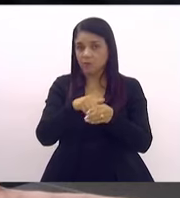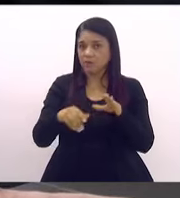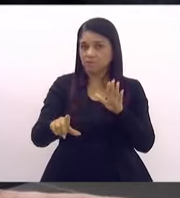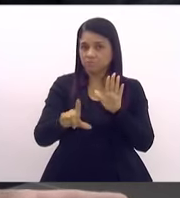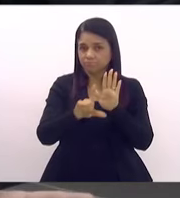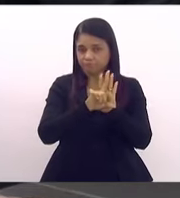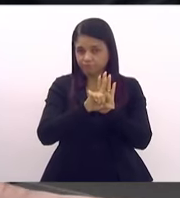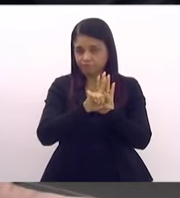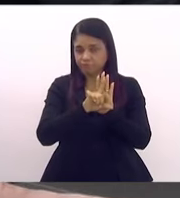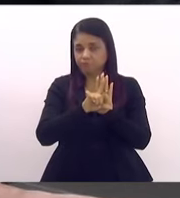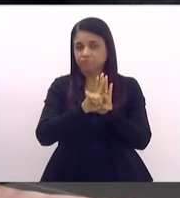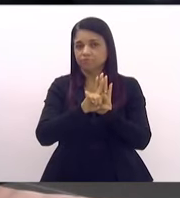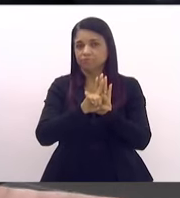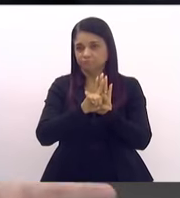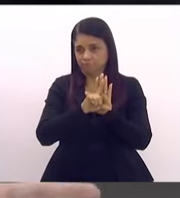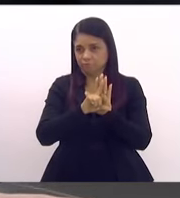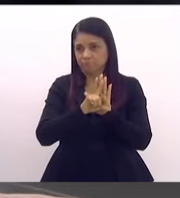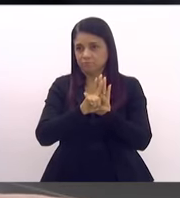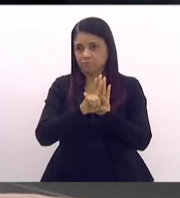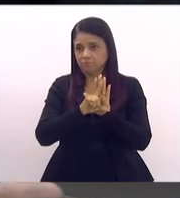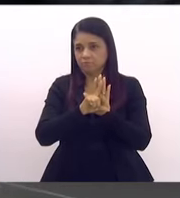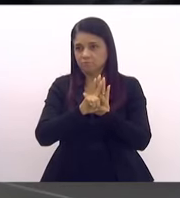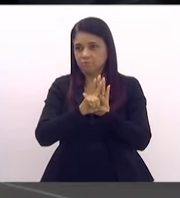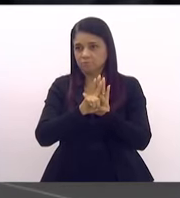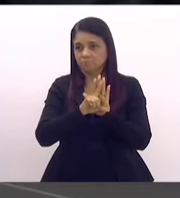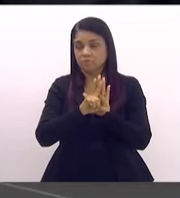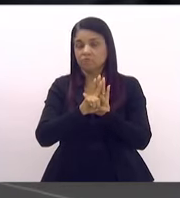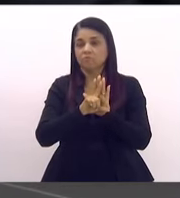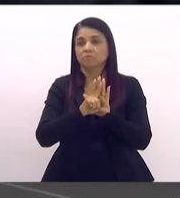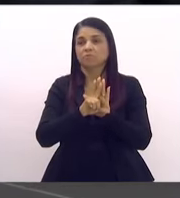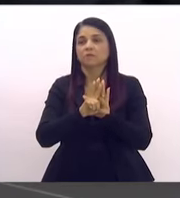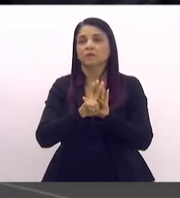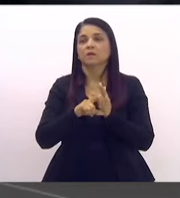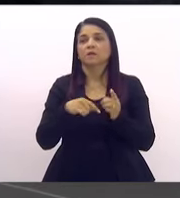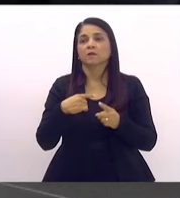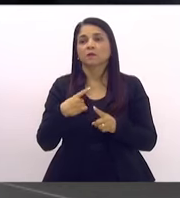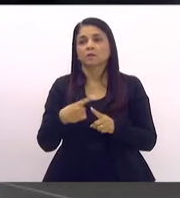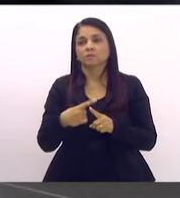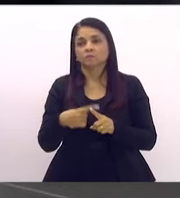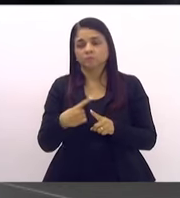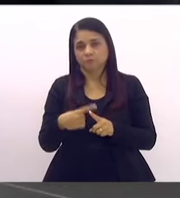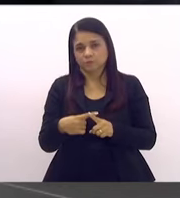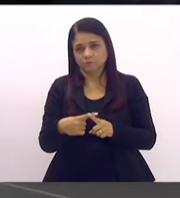legalidade, porque, pela lógica